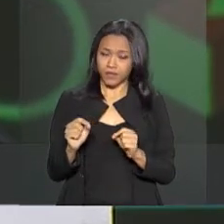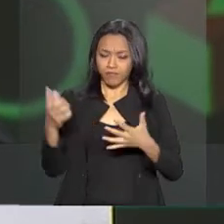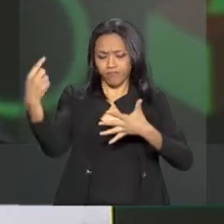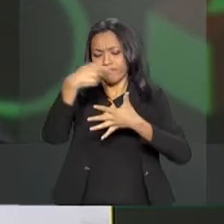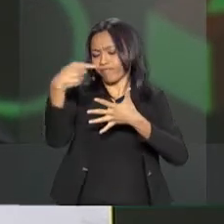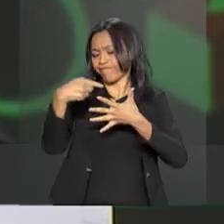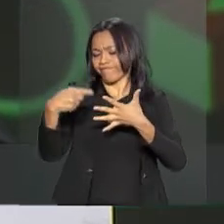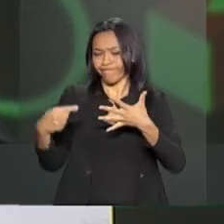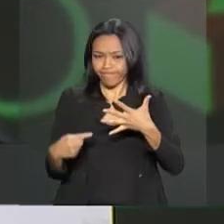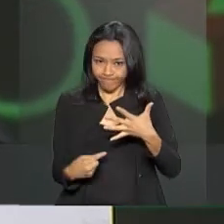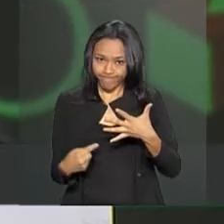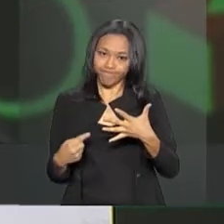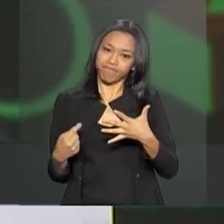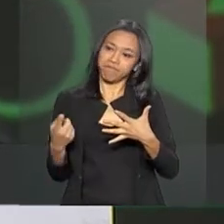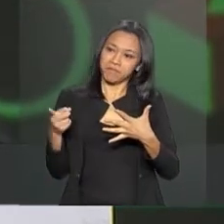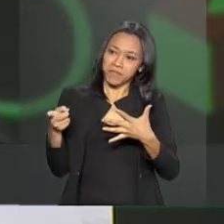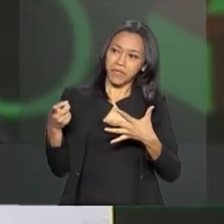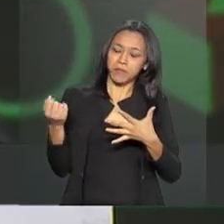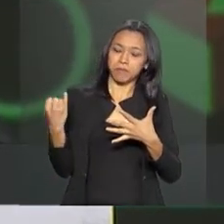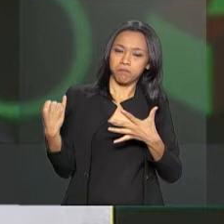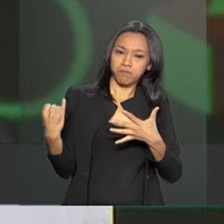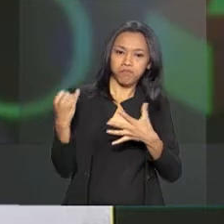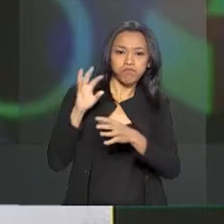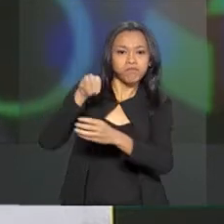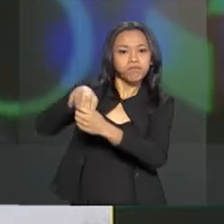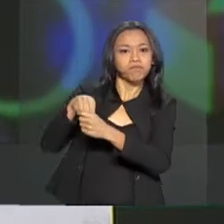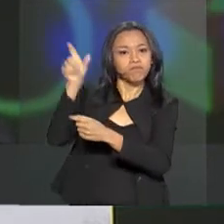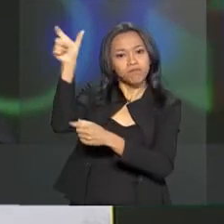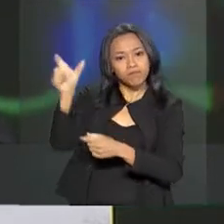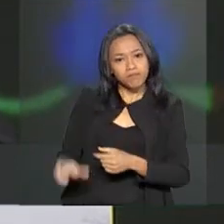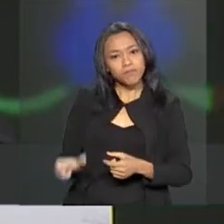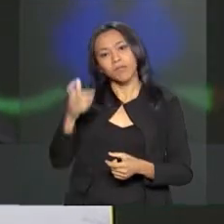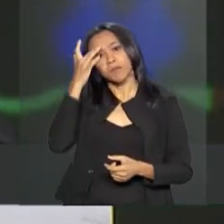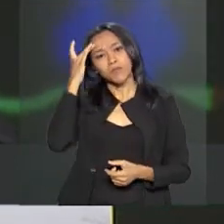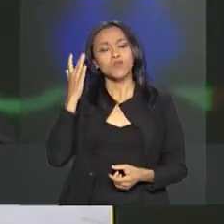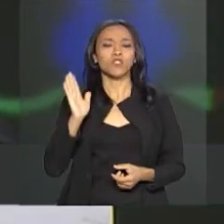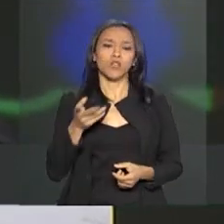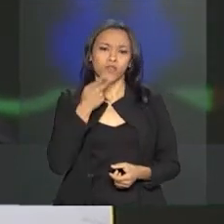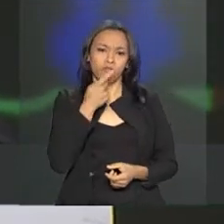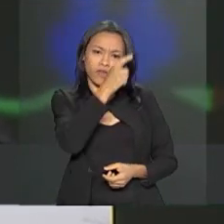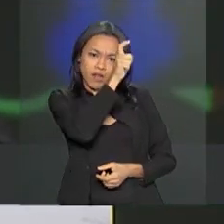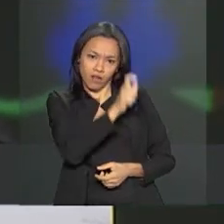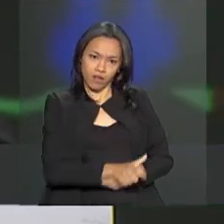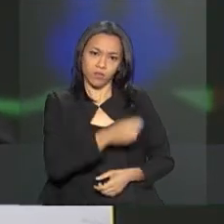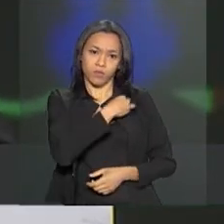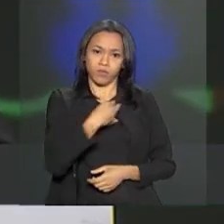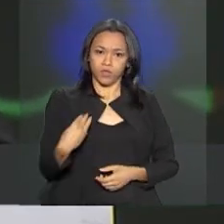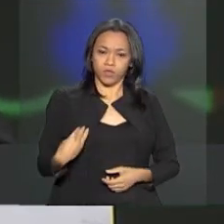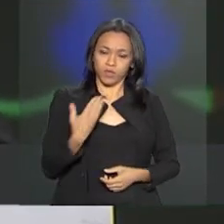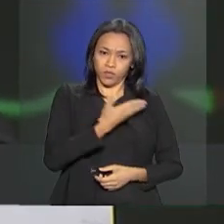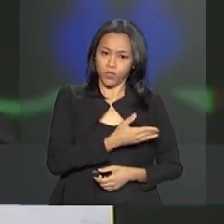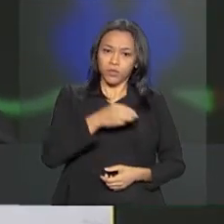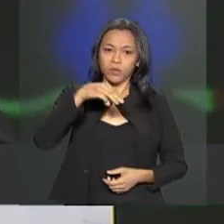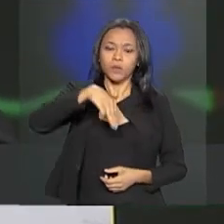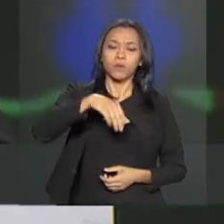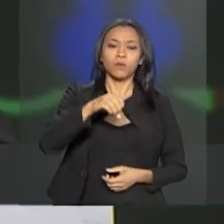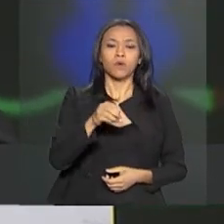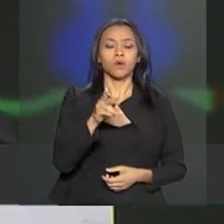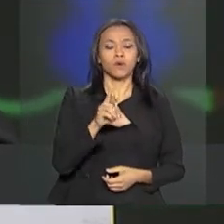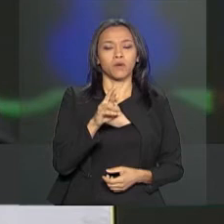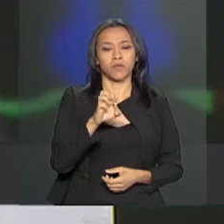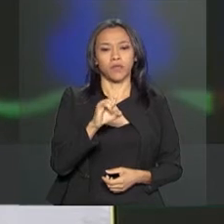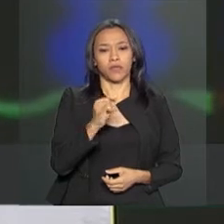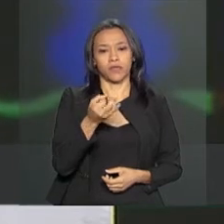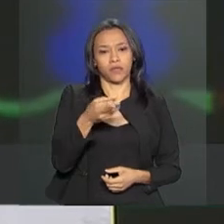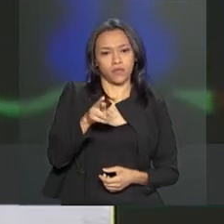essenciais do Dr. Plínio, aqui descritos pelo Moreira Franco, eu diria que